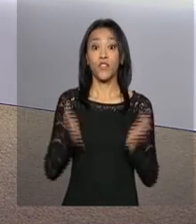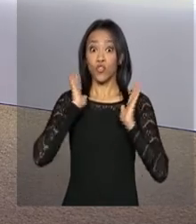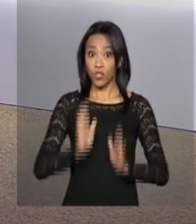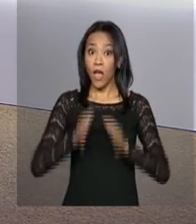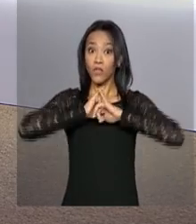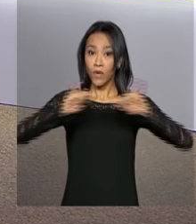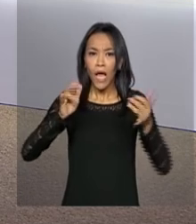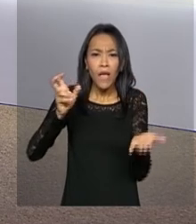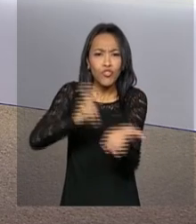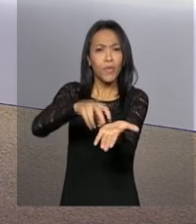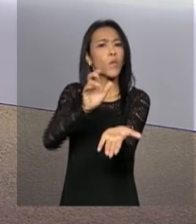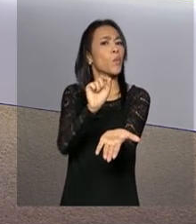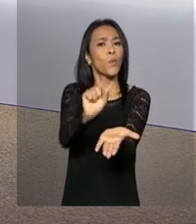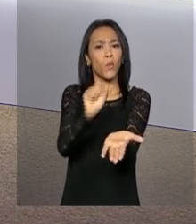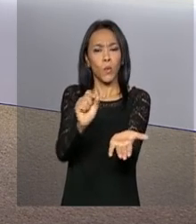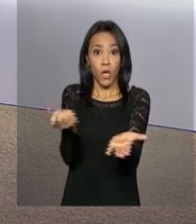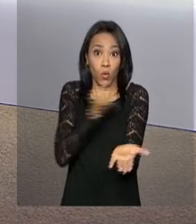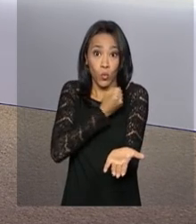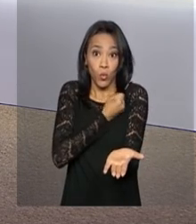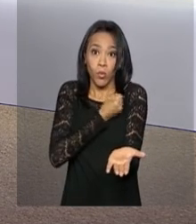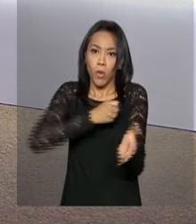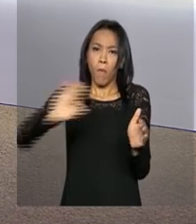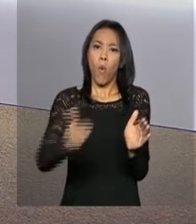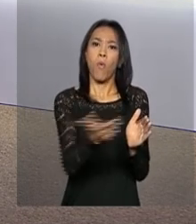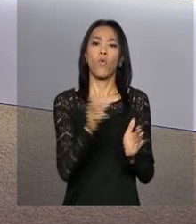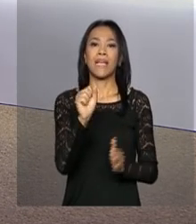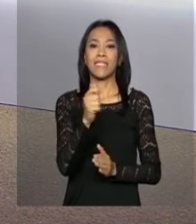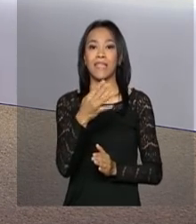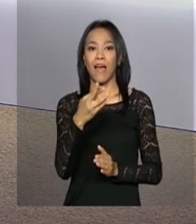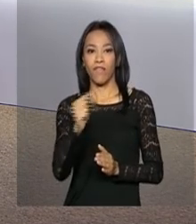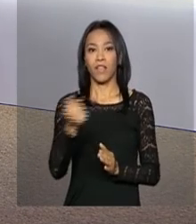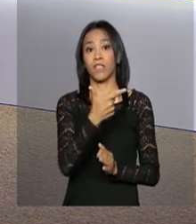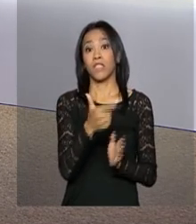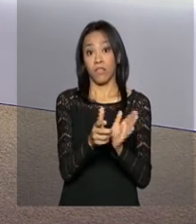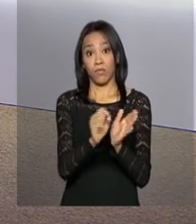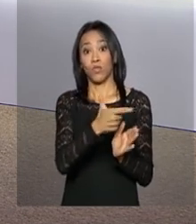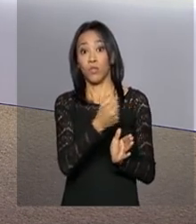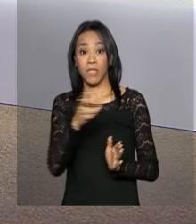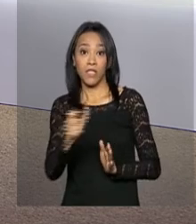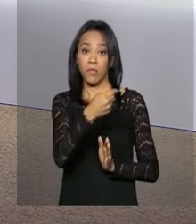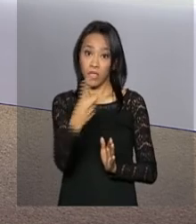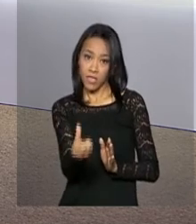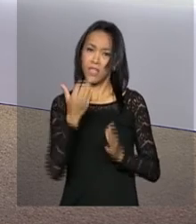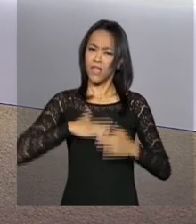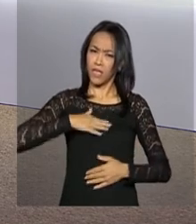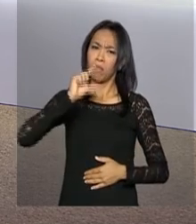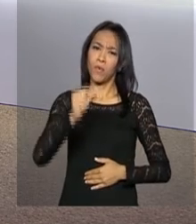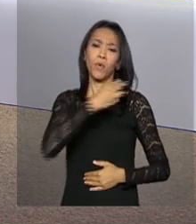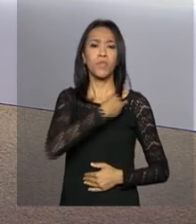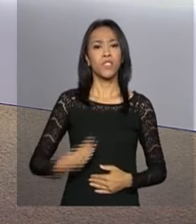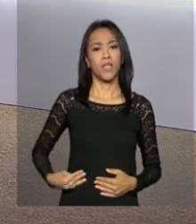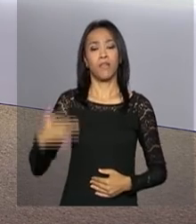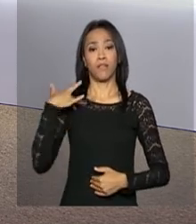divulgados agora de manhã os números da safra de grãos 2015 e 2016. E daqui a pouco o Ministério da Saúde apresenta os dados sobre